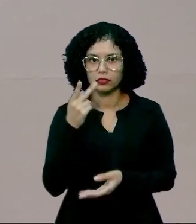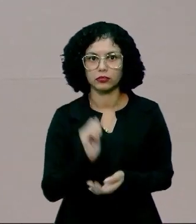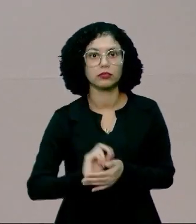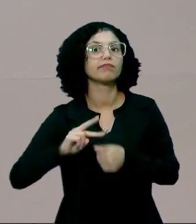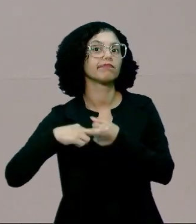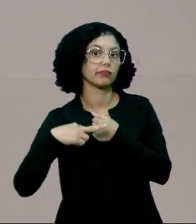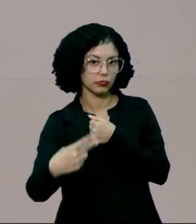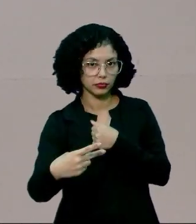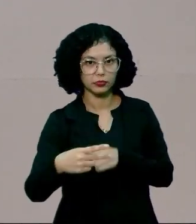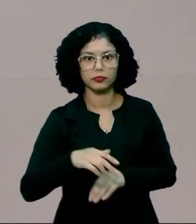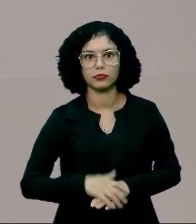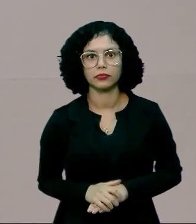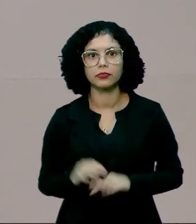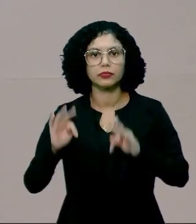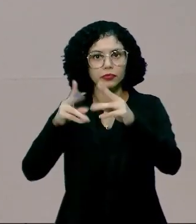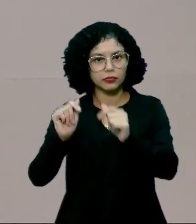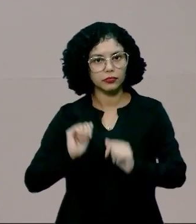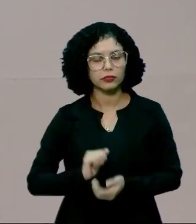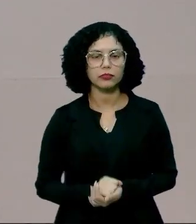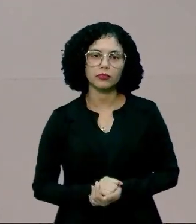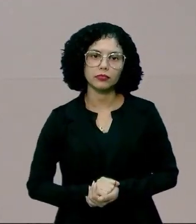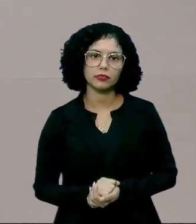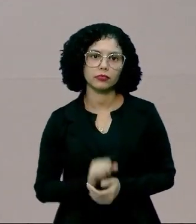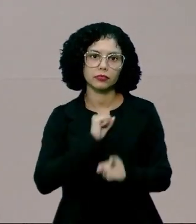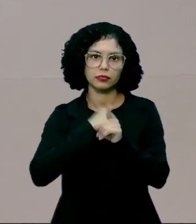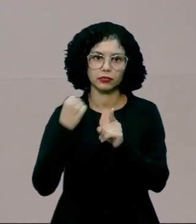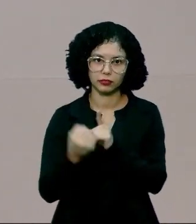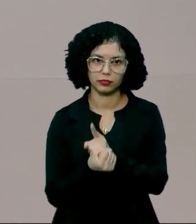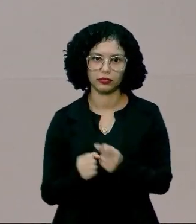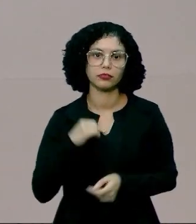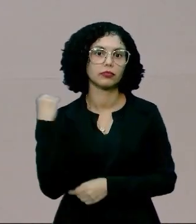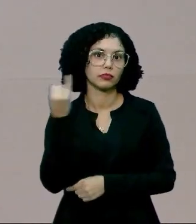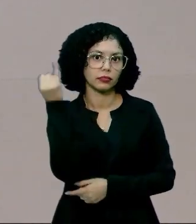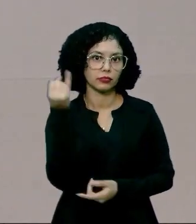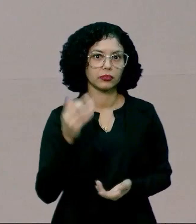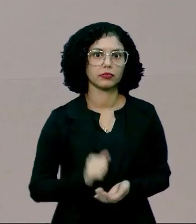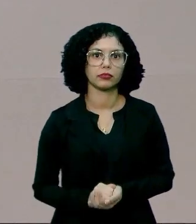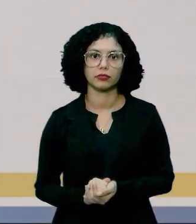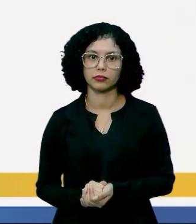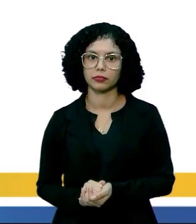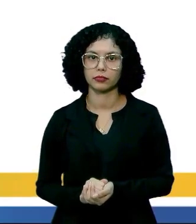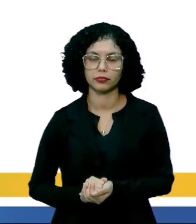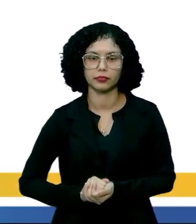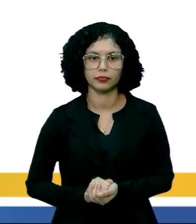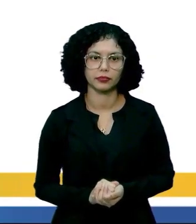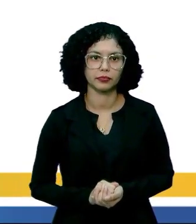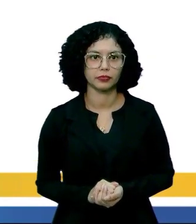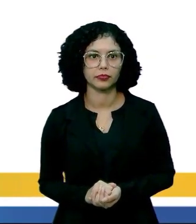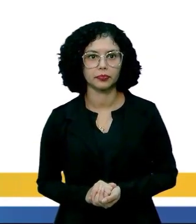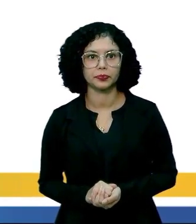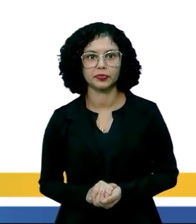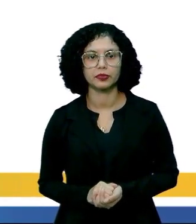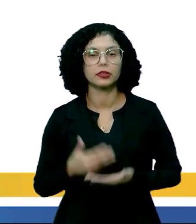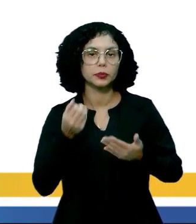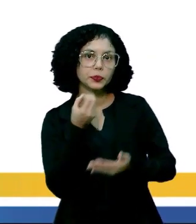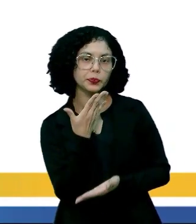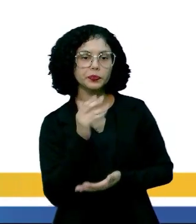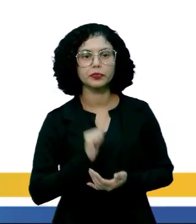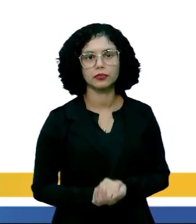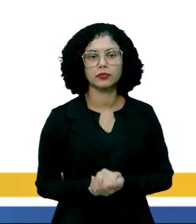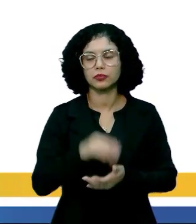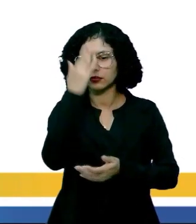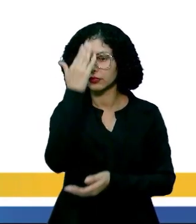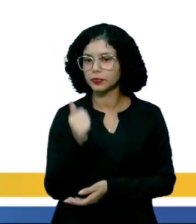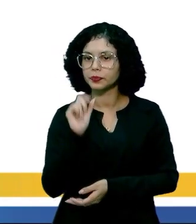das consequências de tudo isso para a sociedade e principalmente para os mais afetados. Bom,